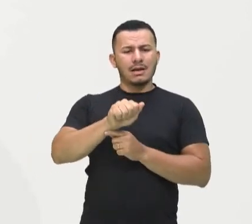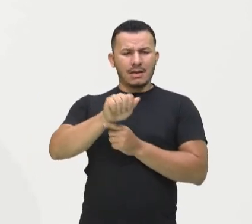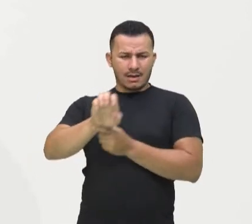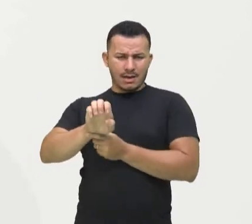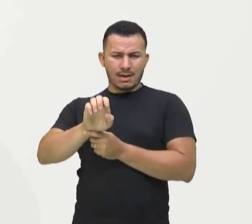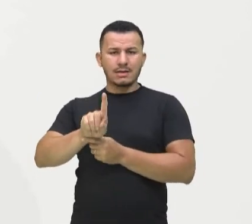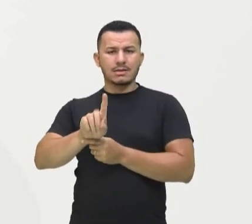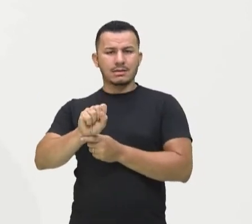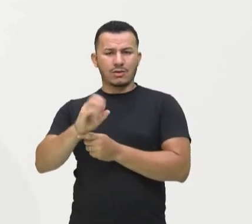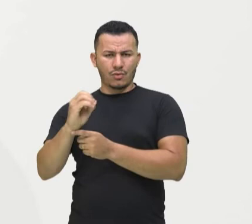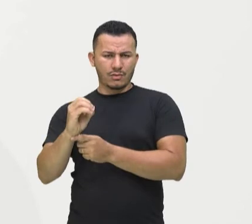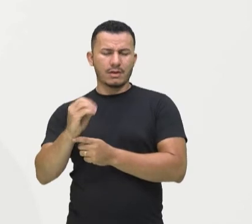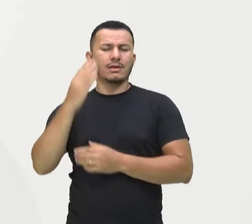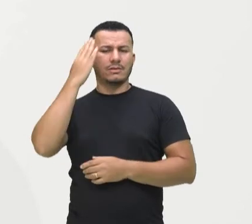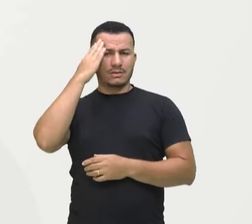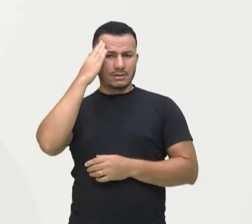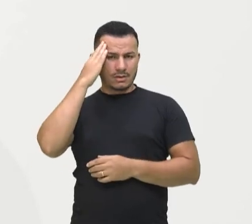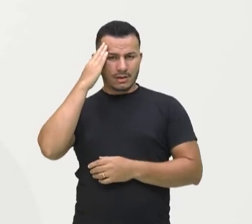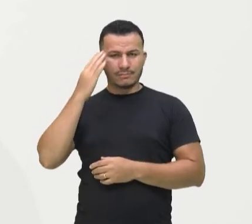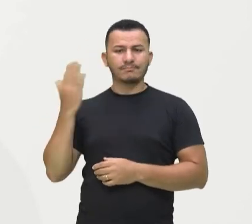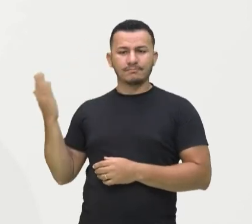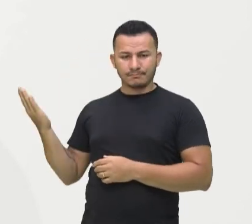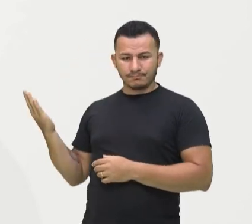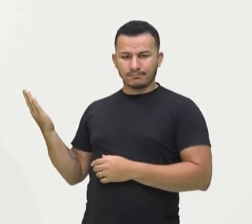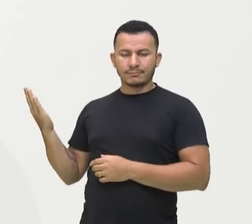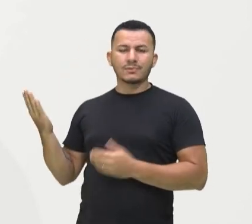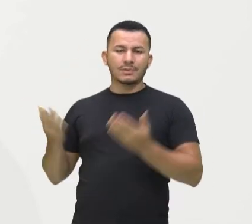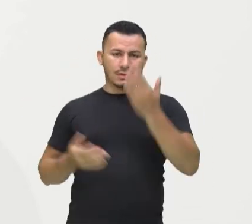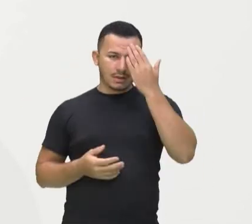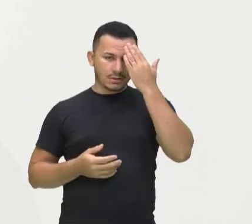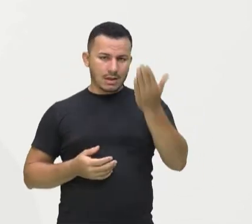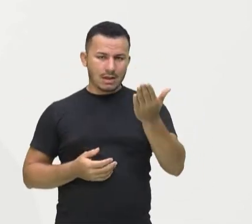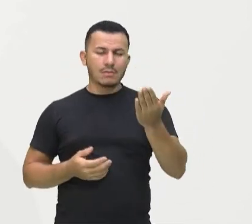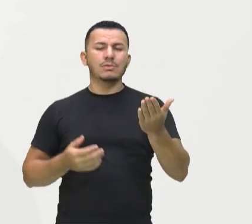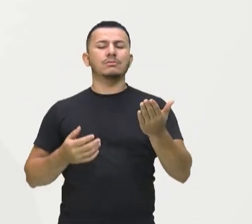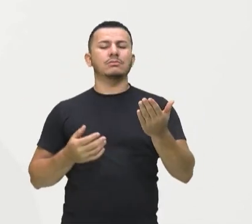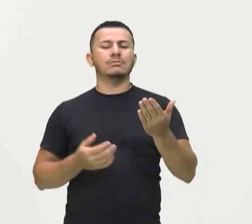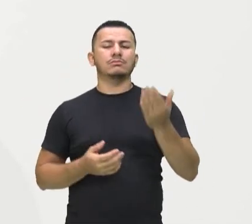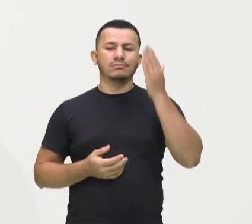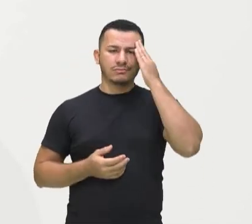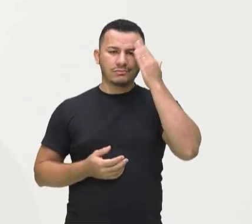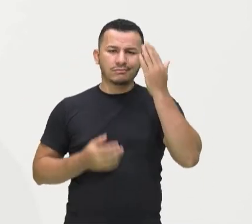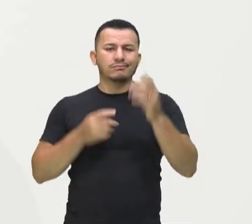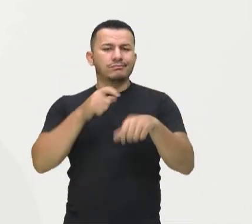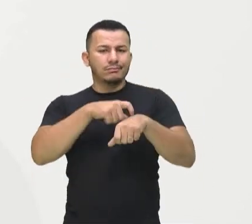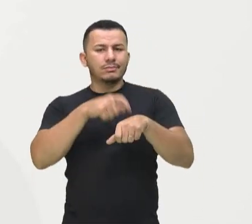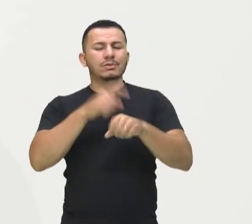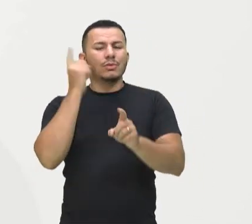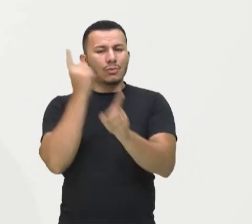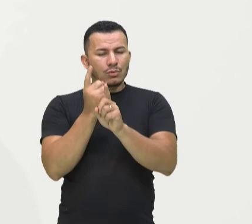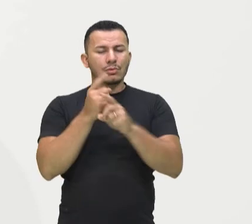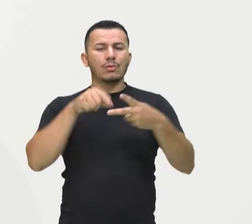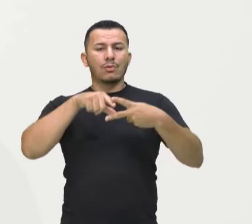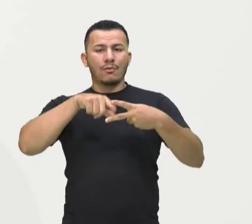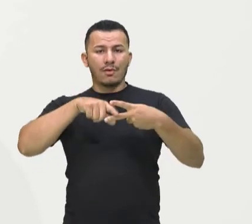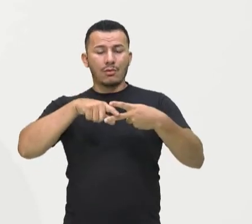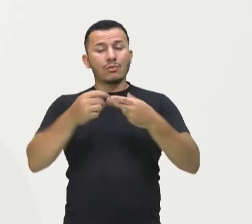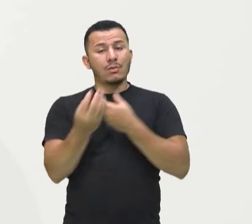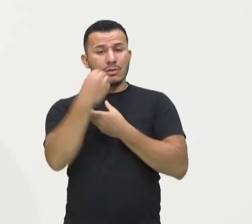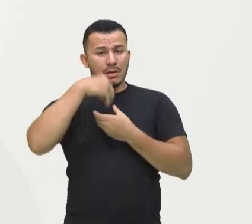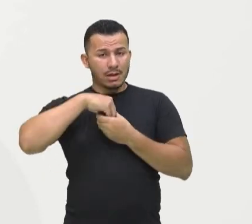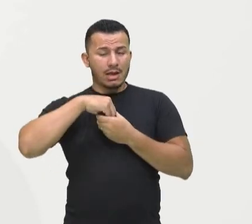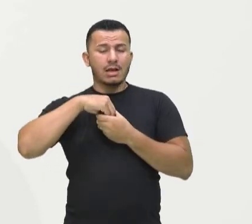a 180, beleza? Isso funciona toda vez que a gente tiver o valor do ângulo interno, tá